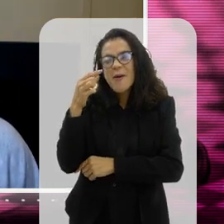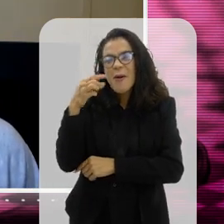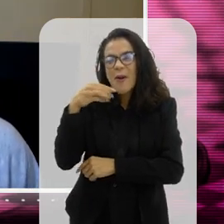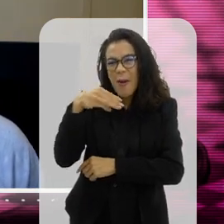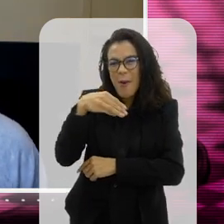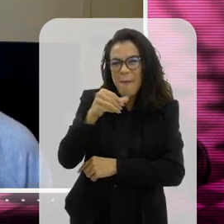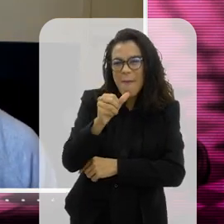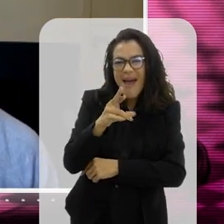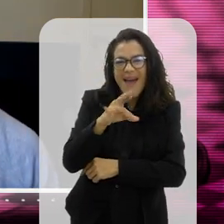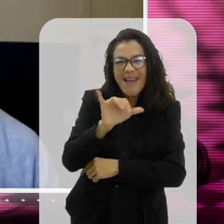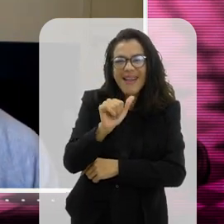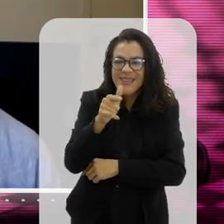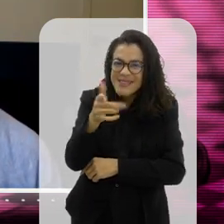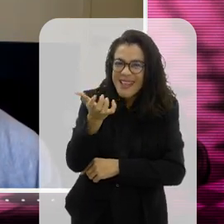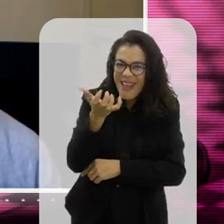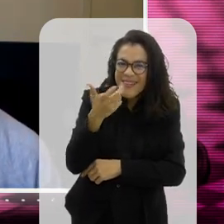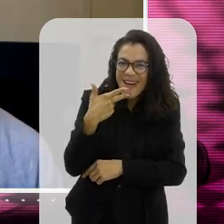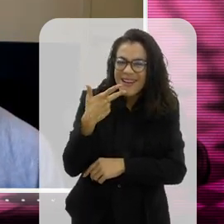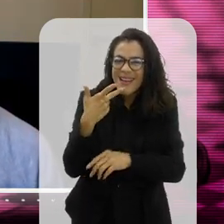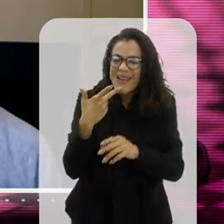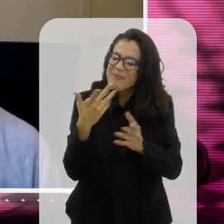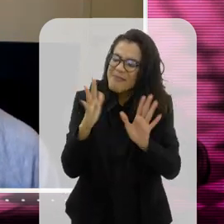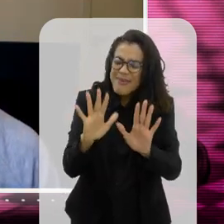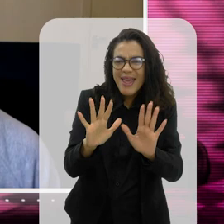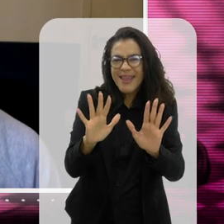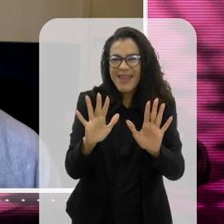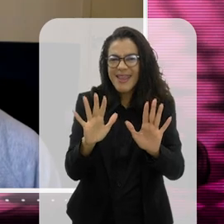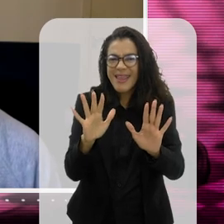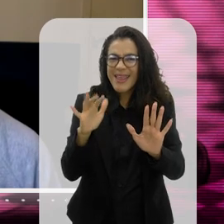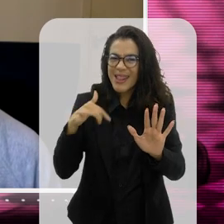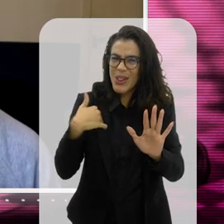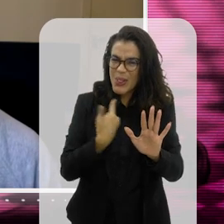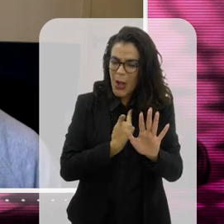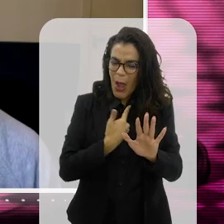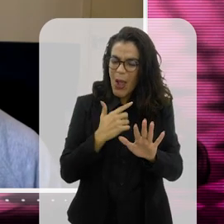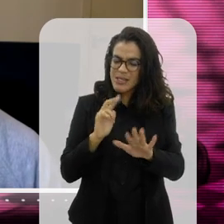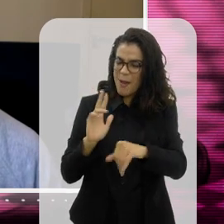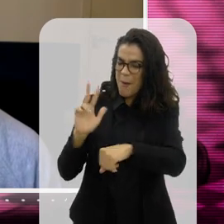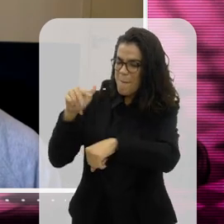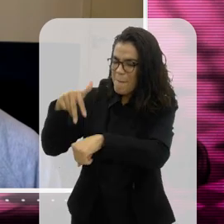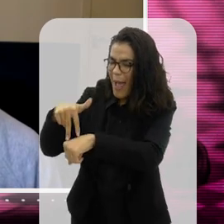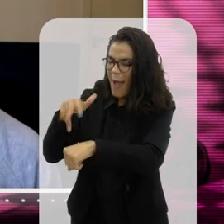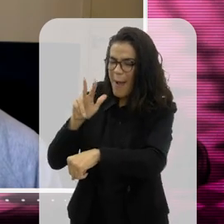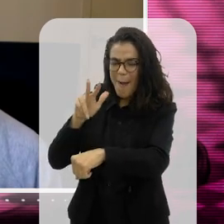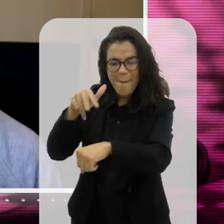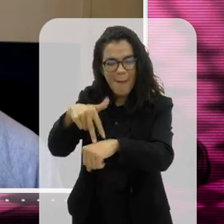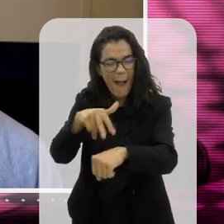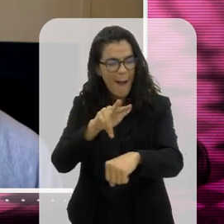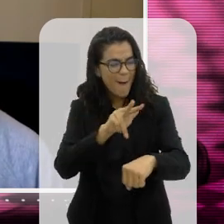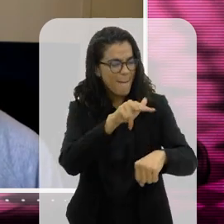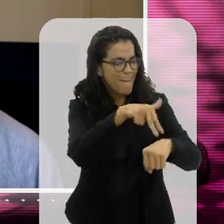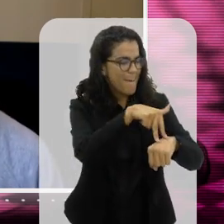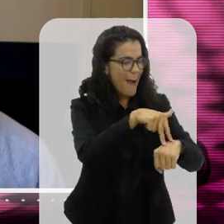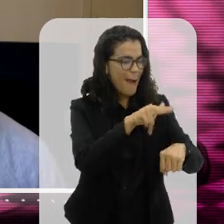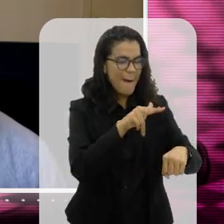assim, Mariana, por favor, você também está querendo falar, mas eu fiquei pensando, caramba, a gente está ocupando lugares,